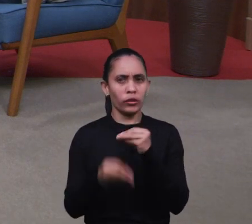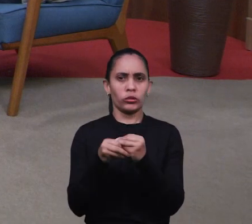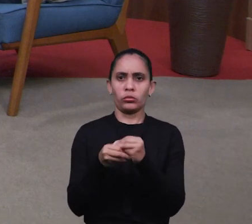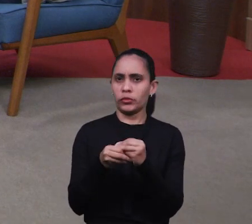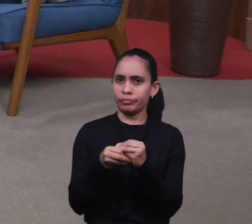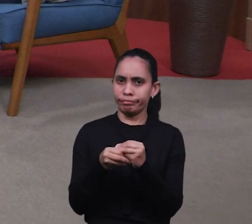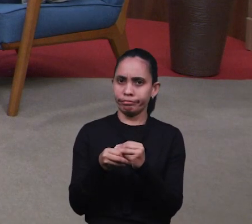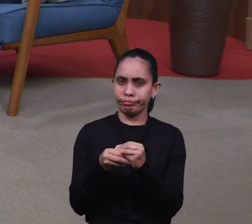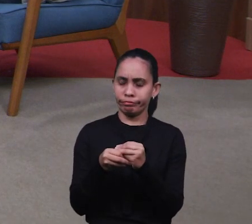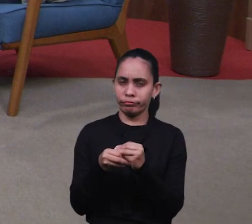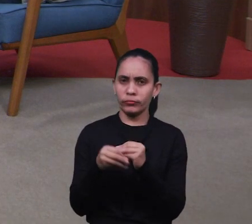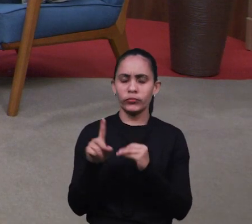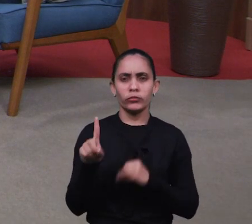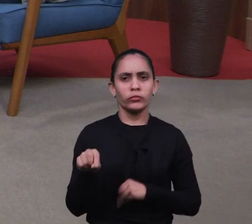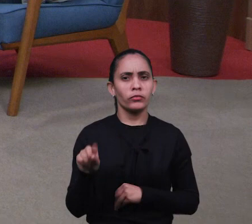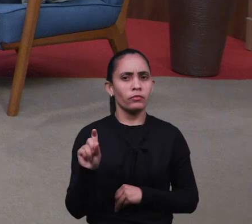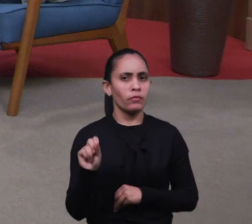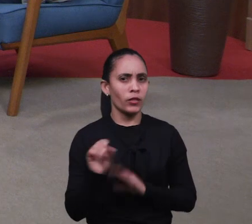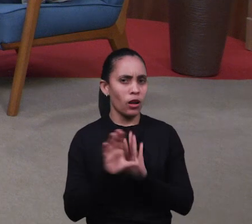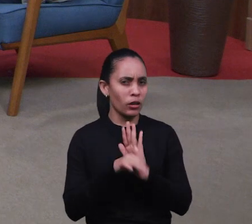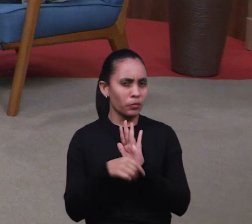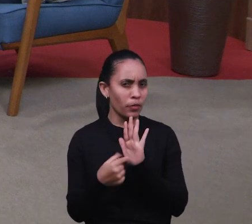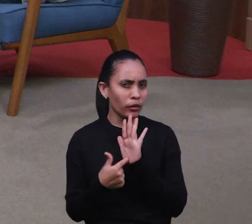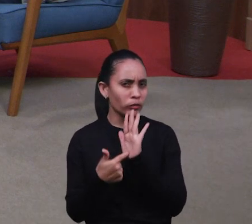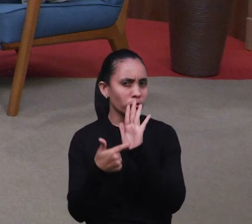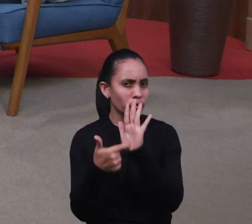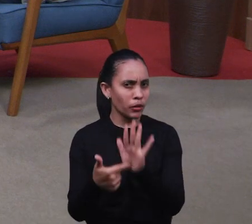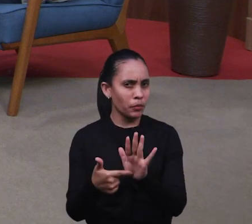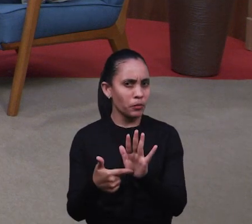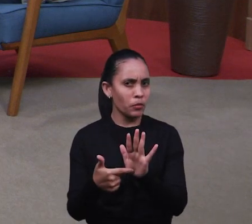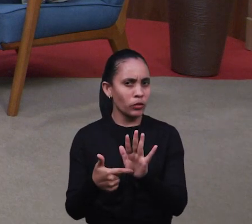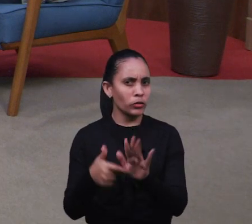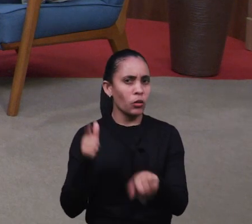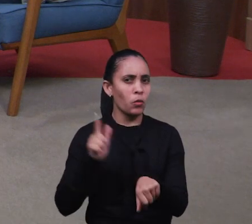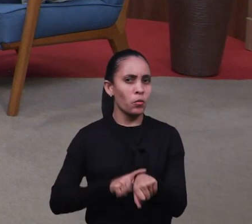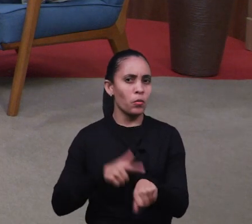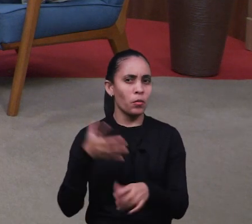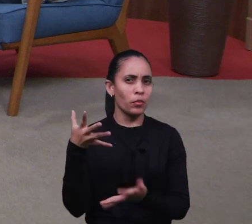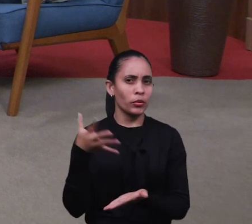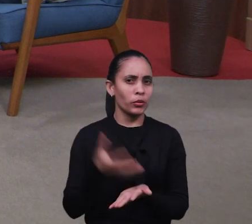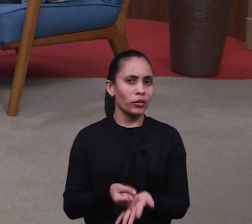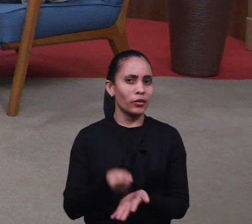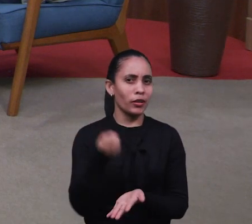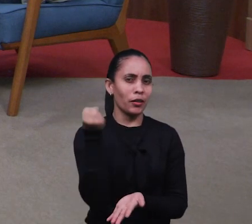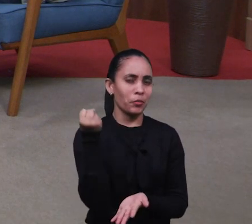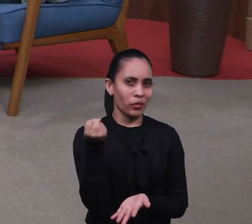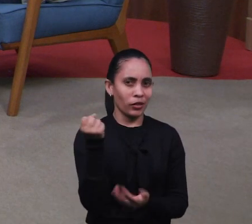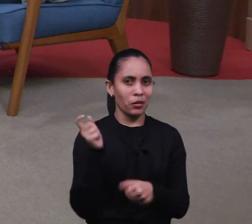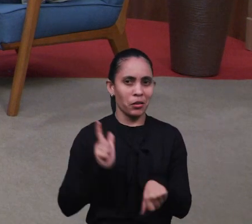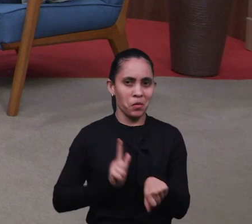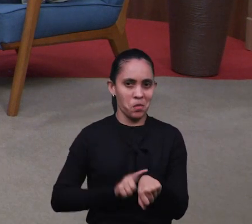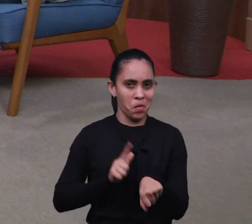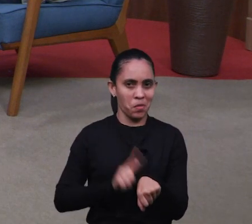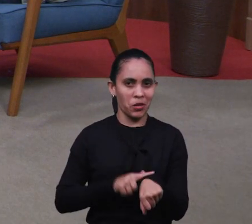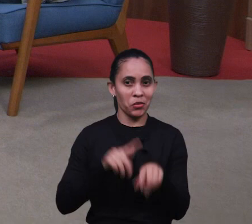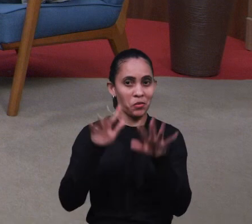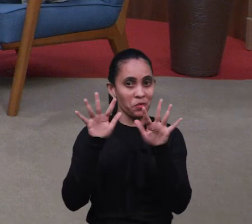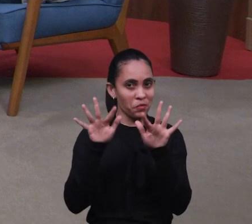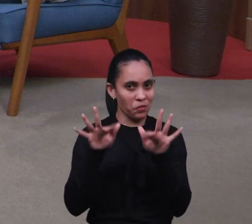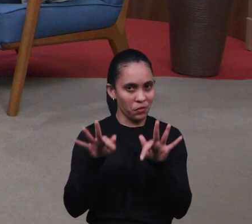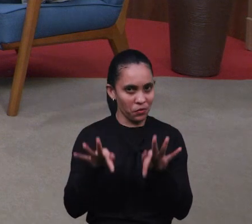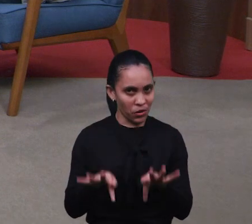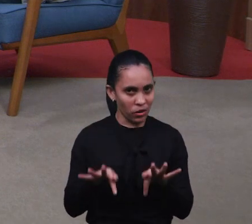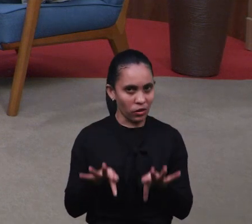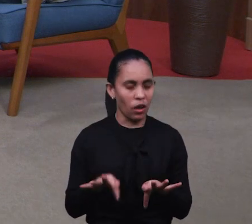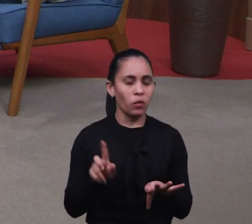E há um aspecto no segundo capítulo que fala do arrebatamento da igreja, quer dizer, do momento final, do momento em